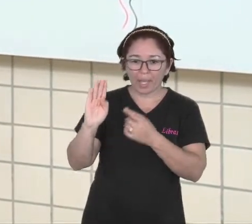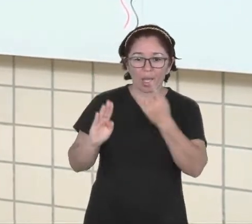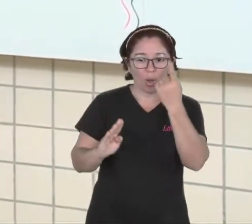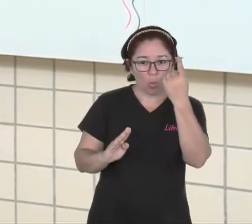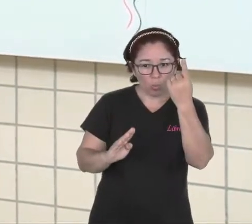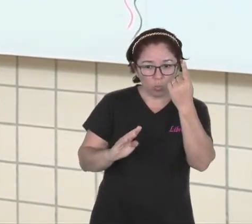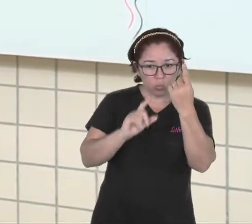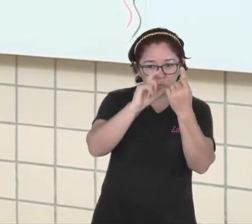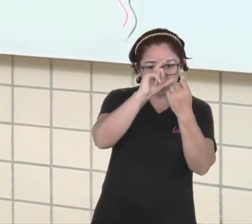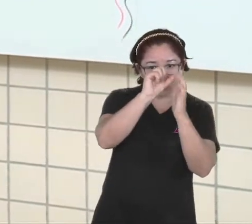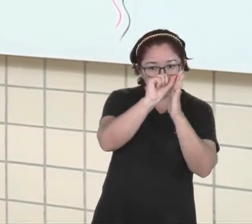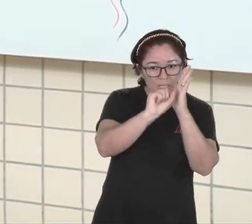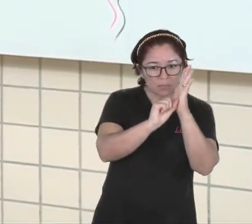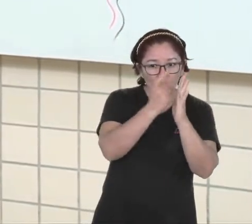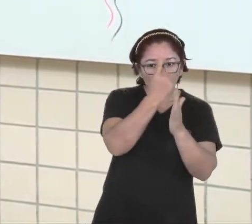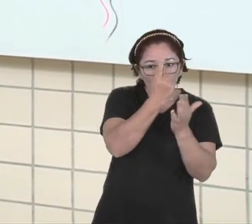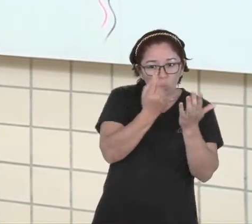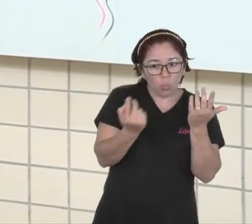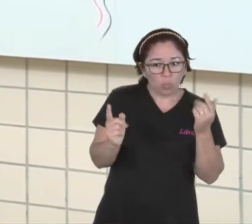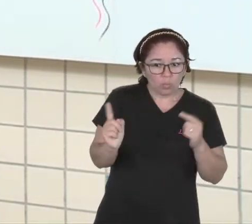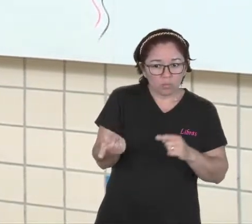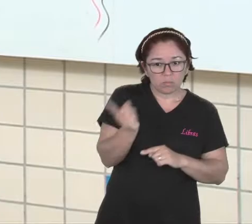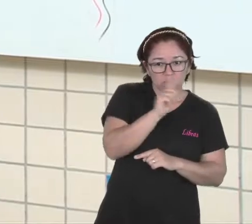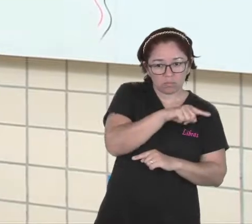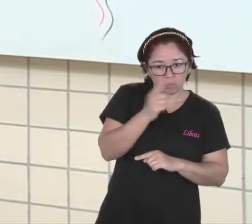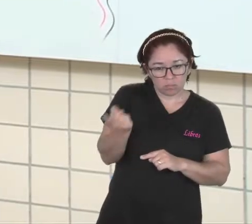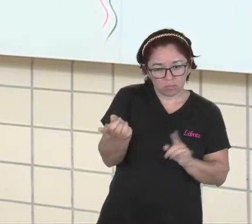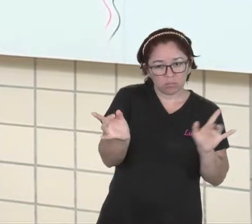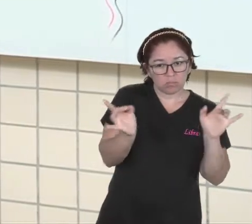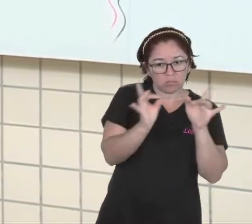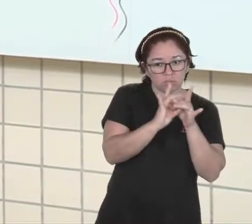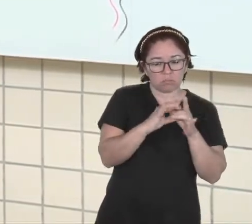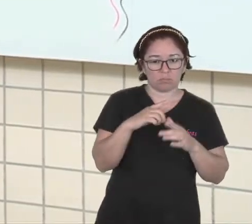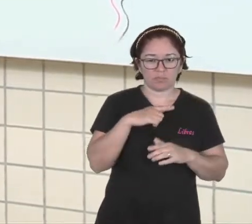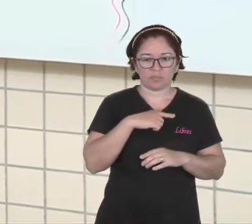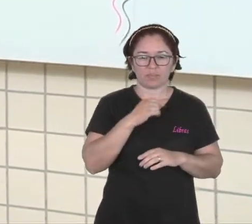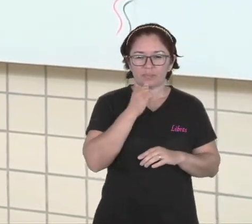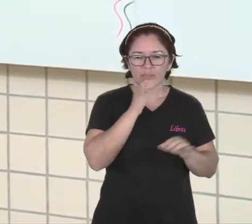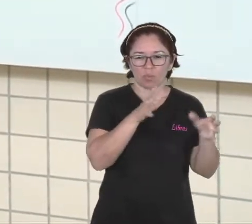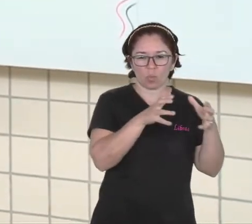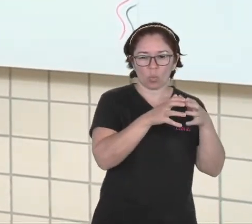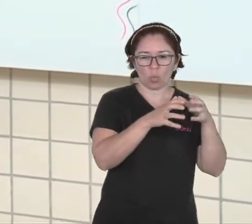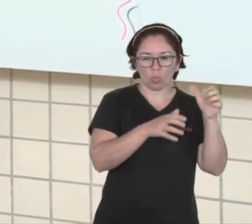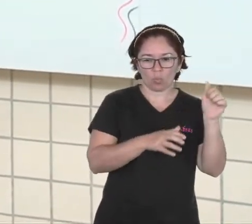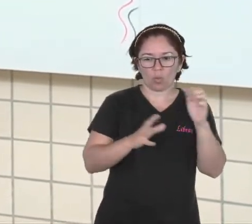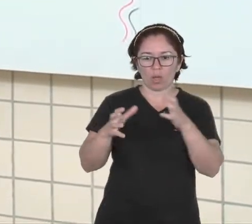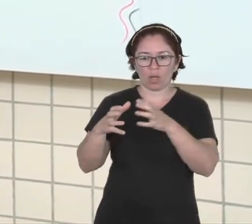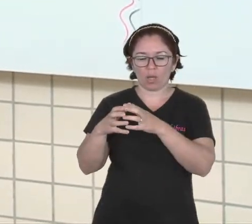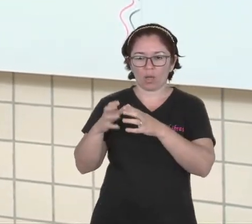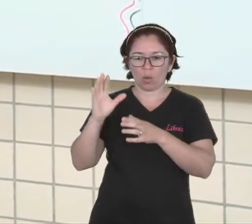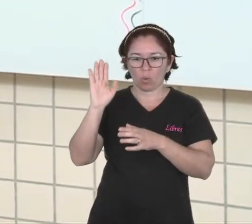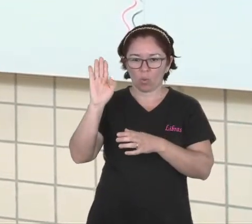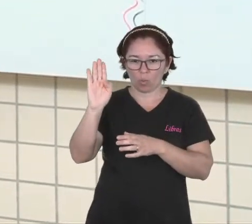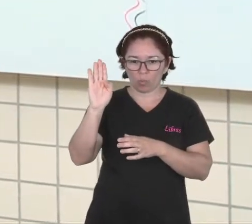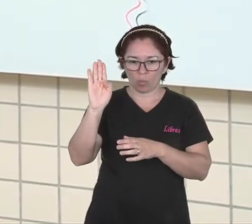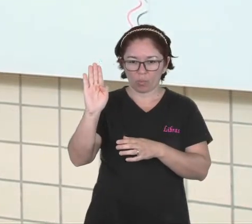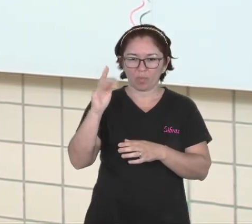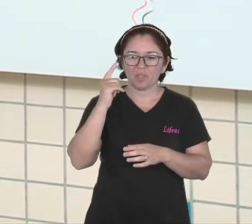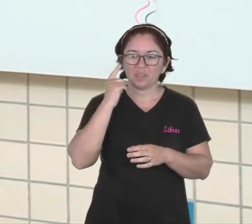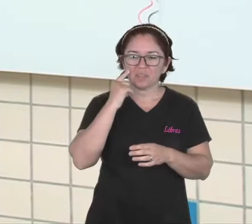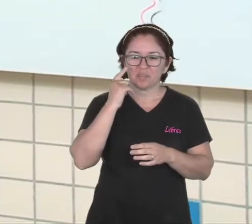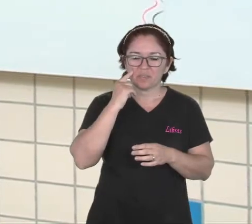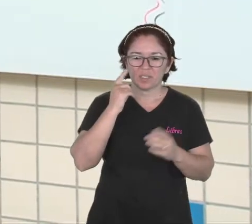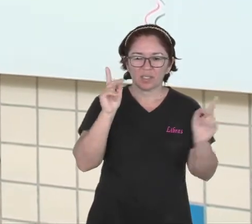isso? Então, olha só. Eu tenho um conjunto A e um conjunto B. Essa notação é comumente chamada de diagrama de Venn, não é